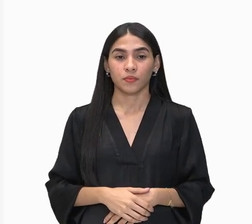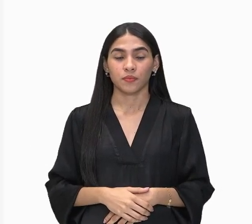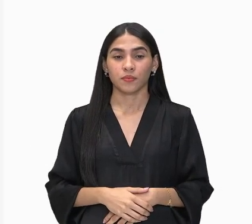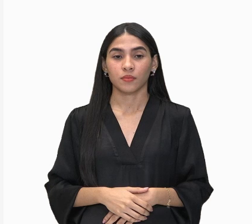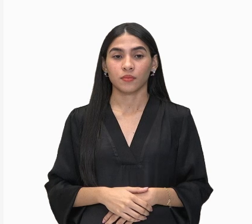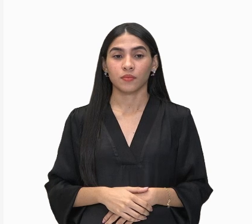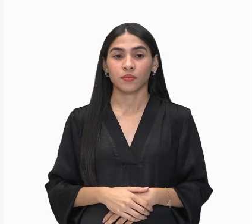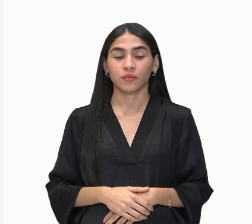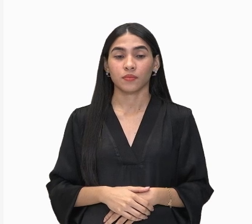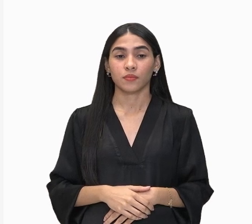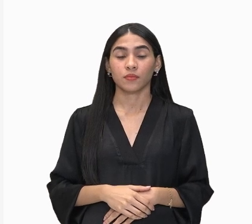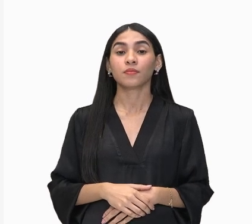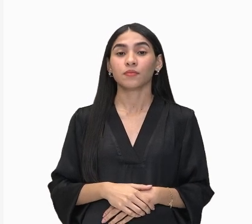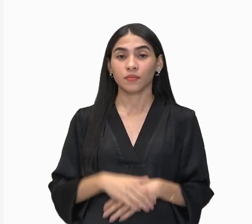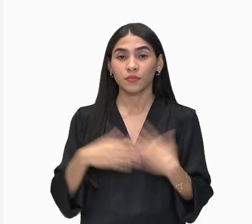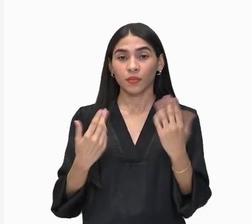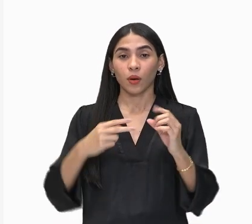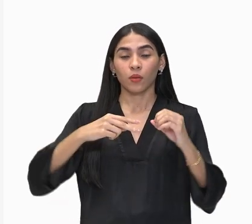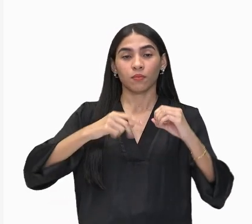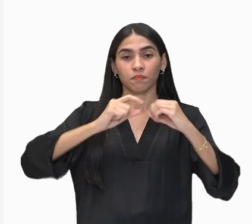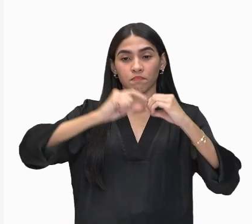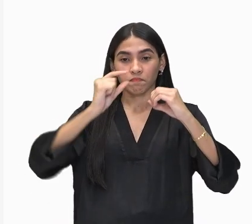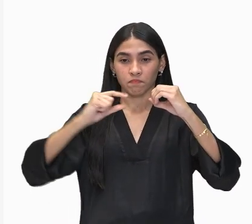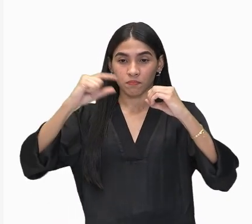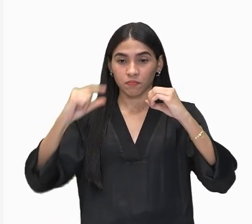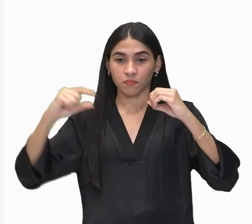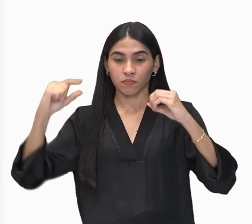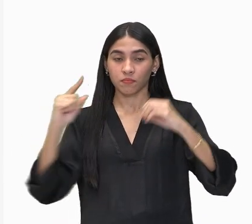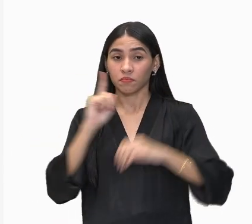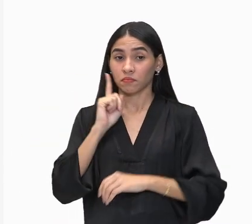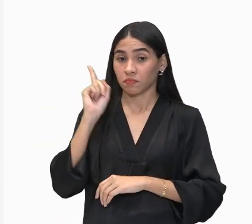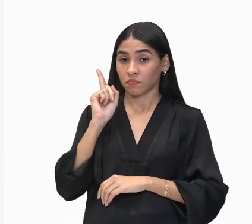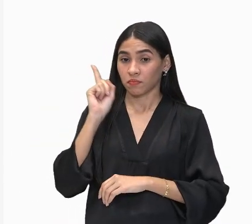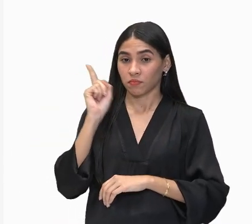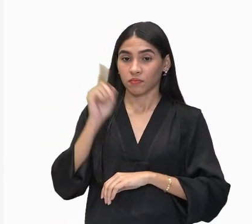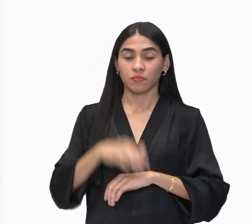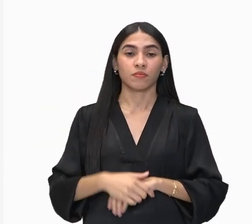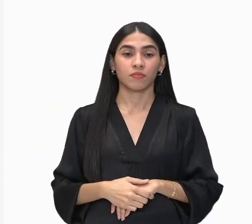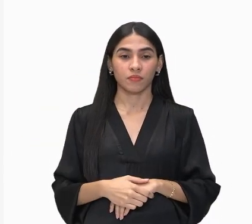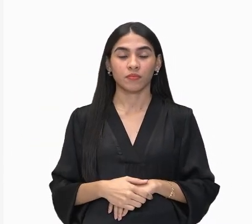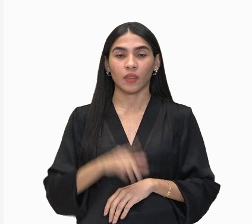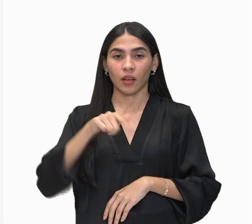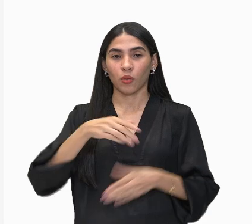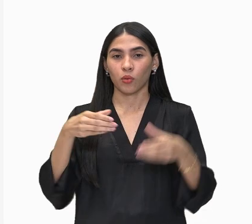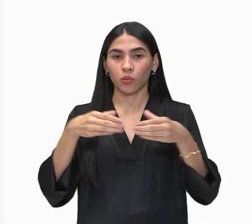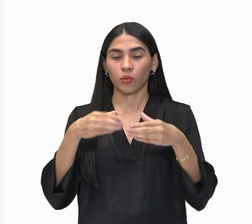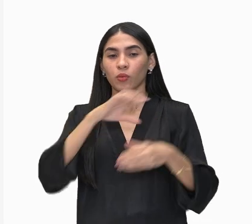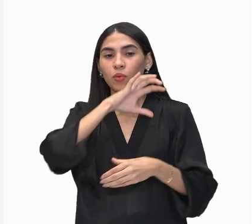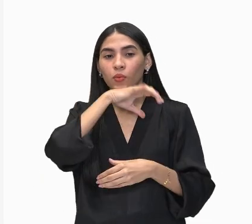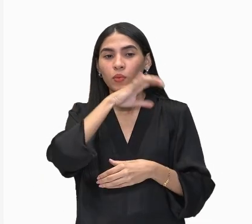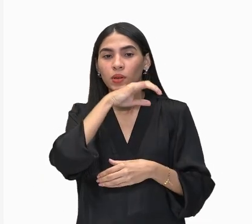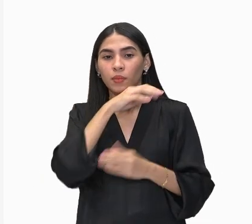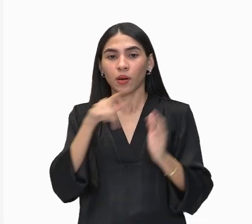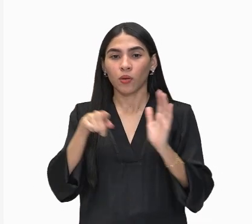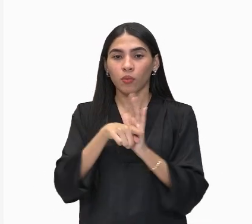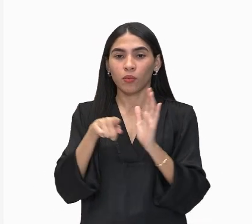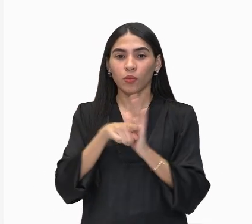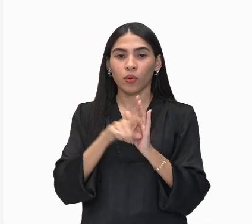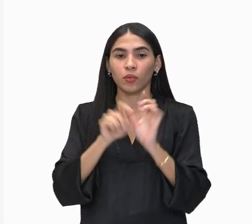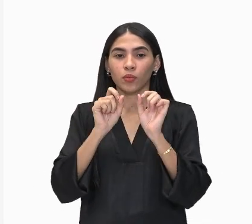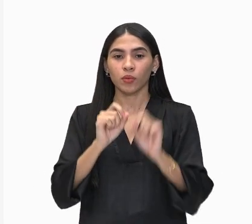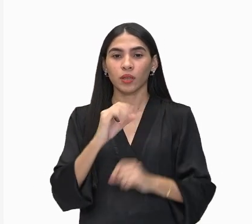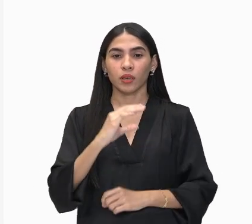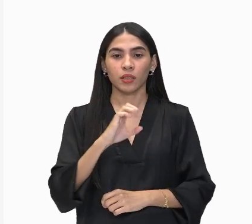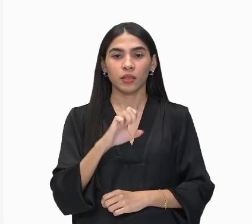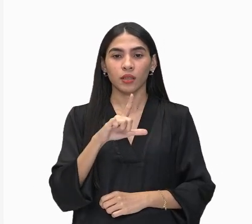Animal invertebrado é o grupo dos moluscos, que são animais celomados e triblásticos,